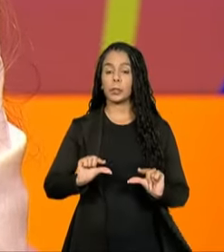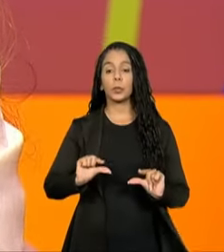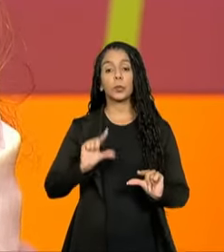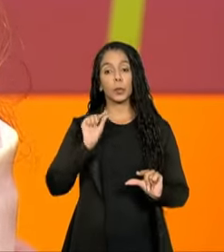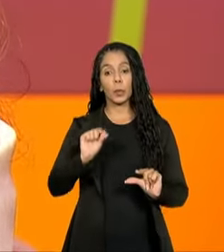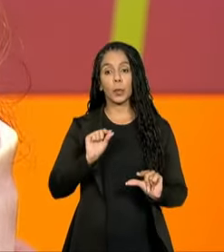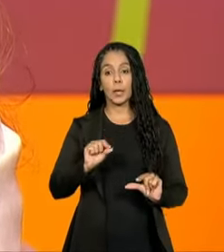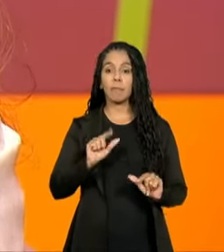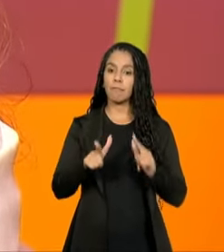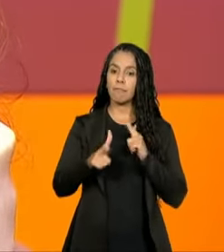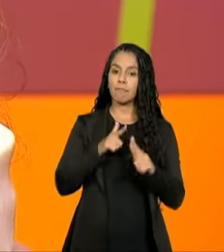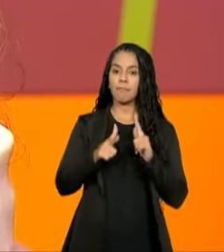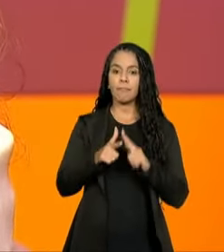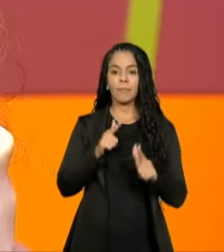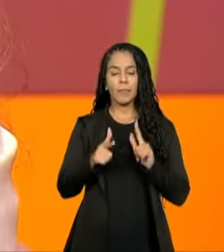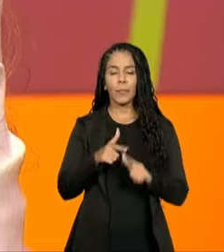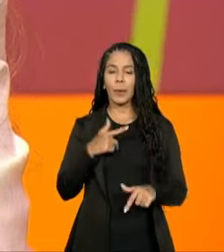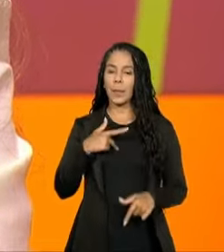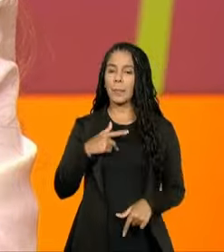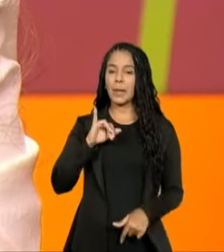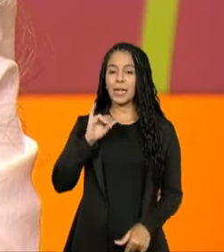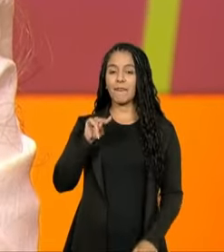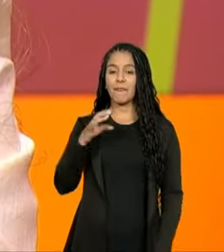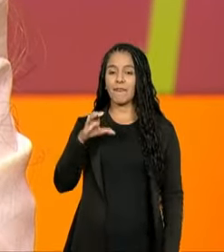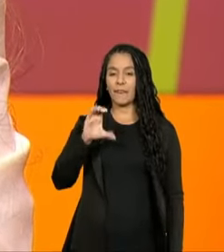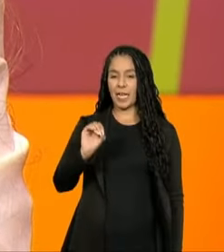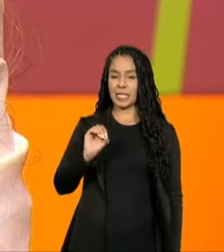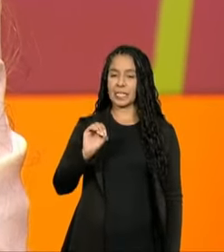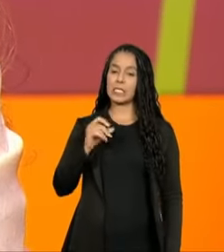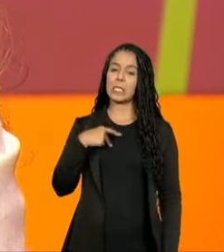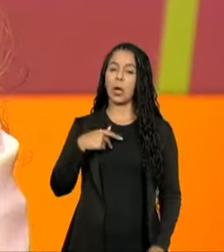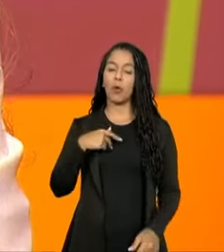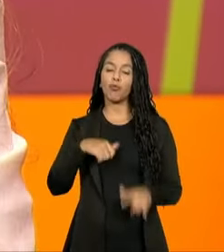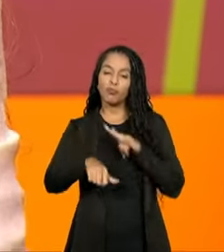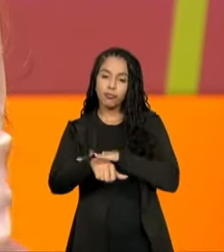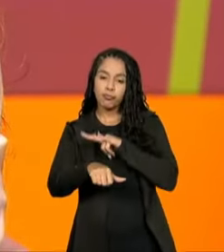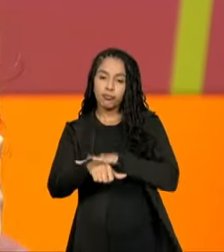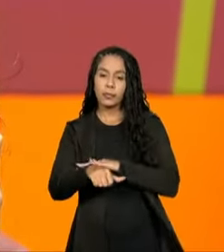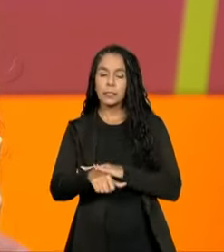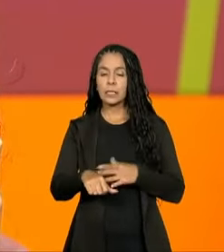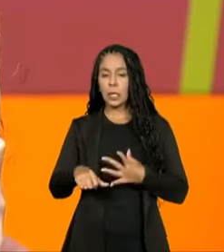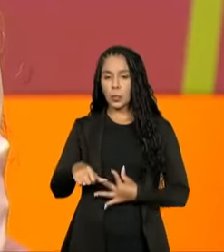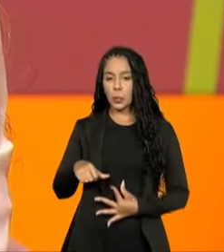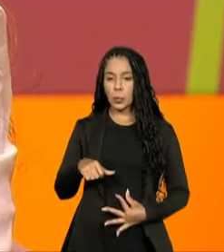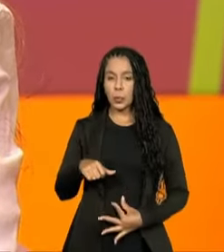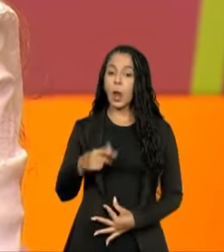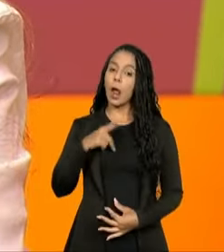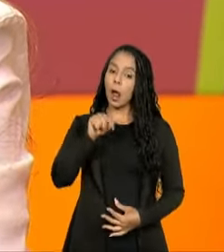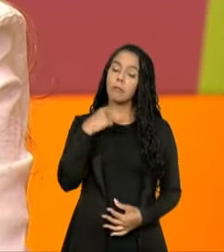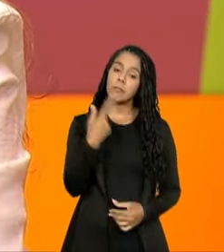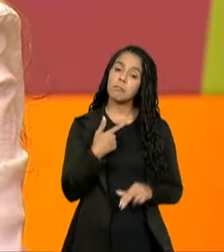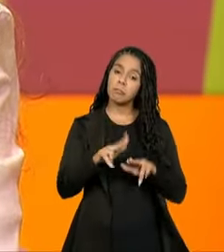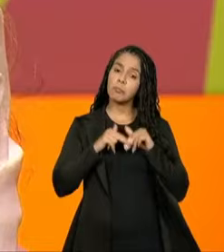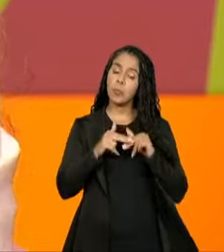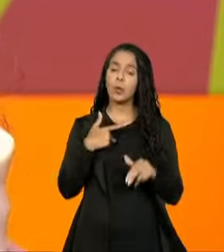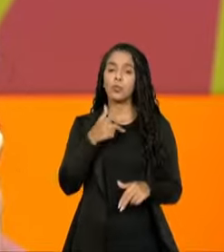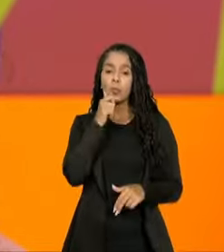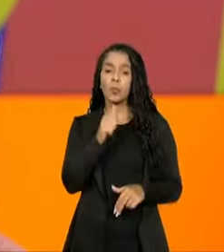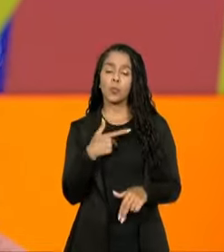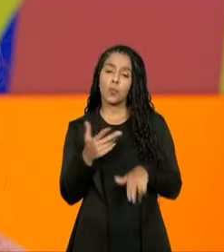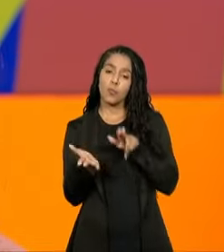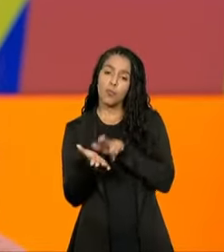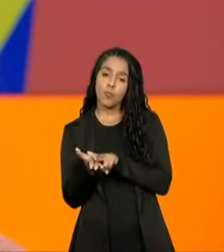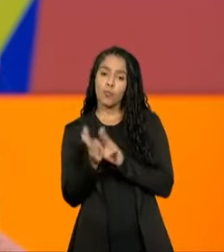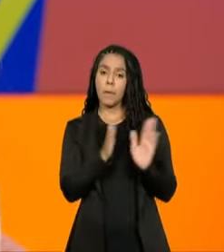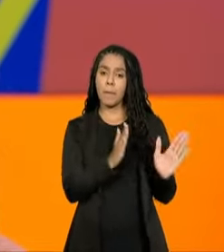infecções de trato urinário e genital, que são uma causa importante de internações quando a gente está falando de uma paciente